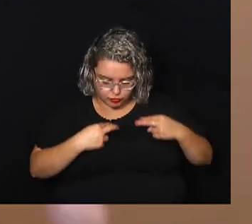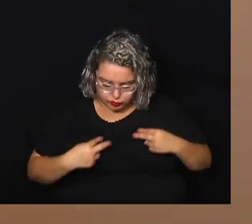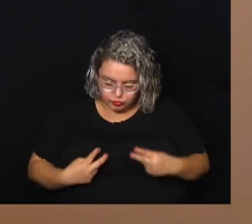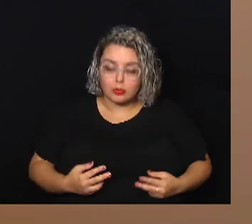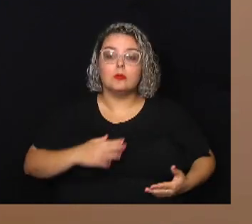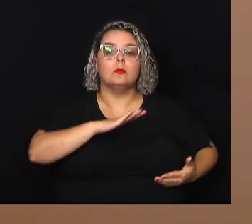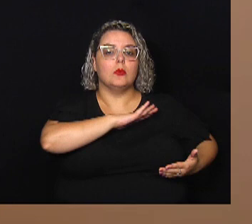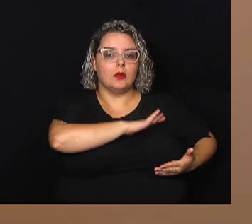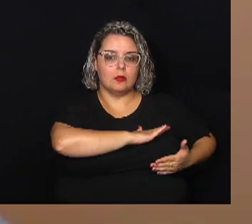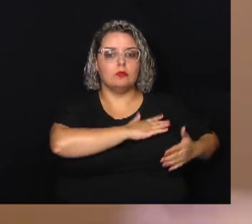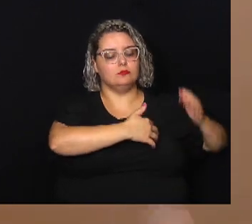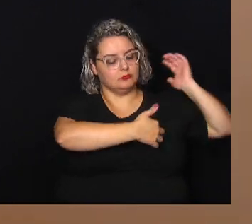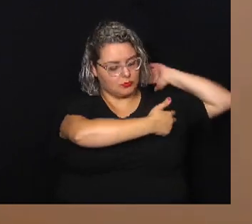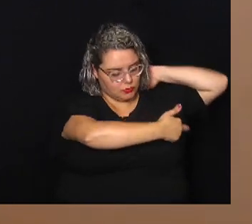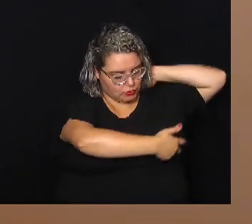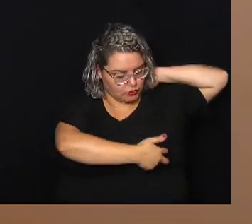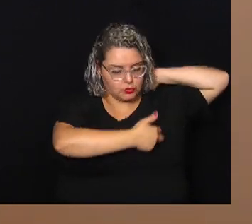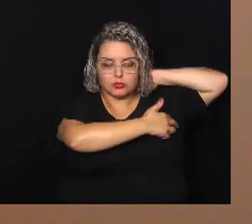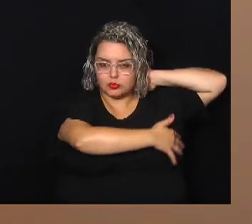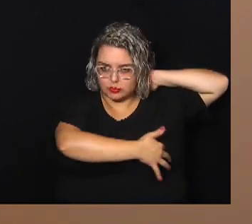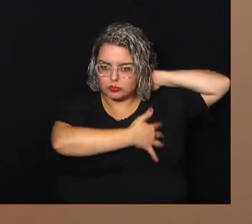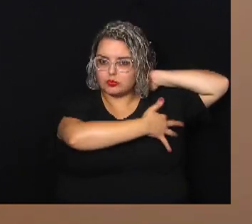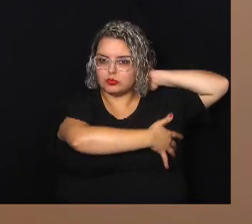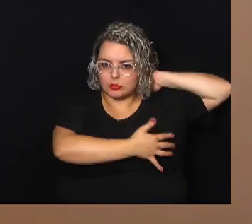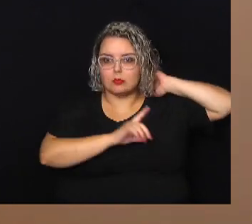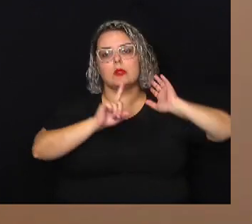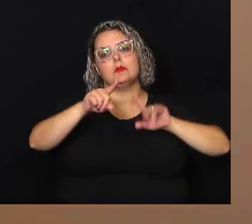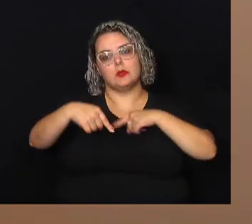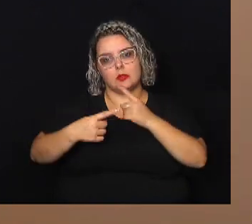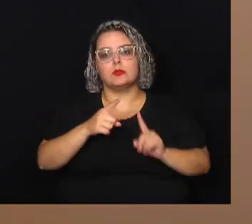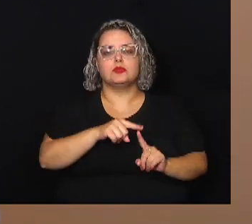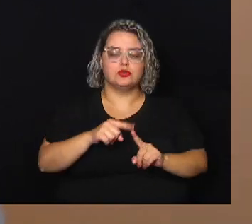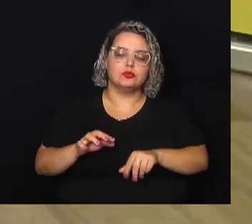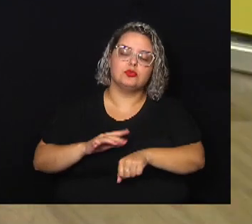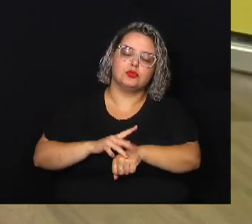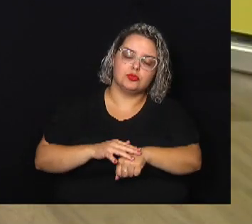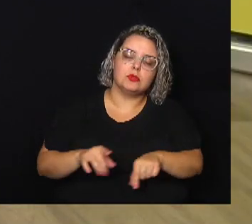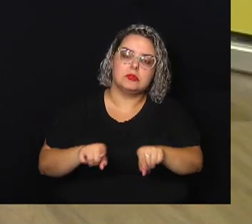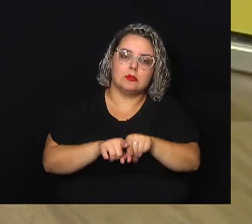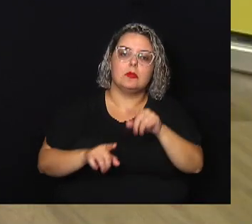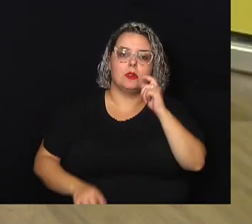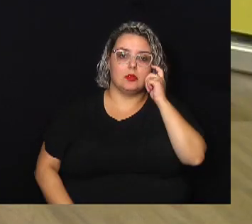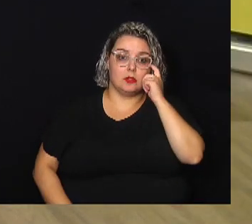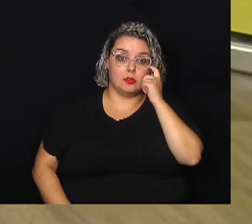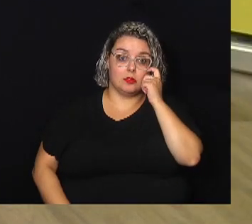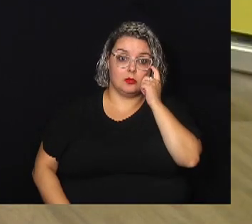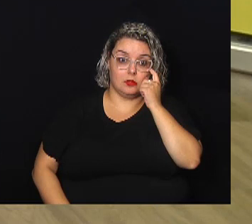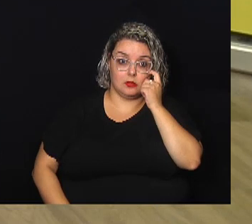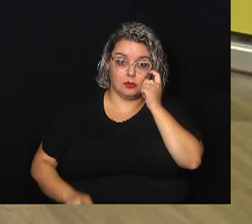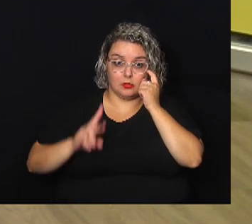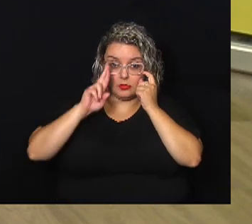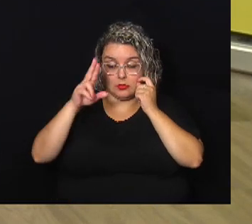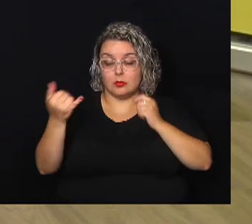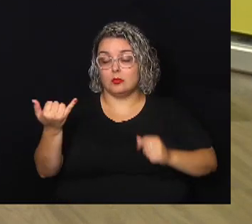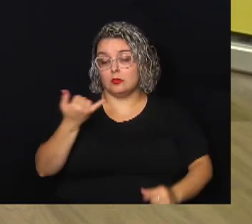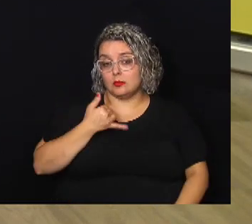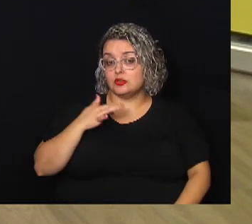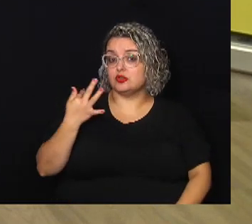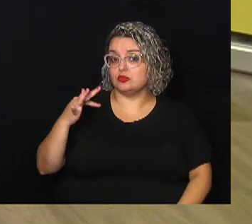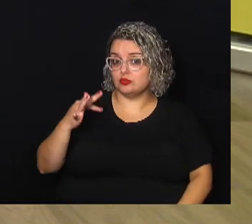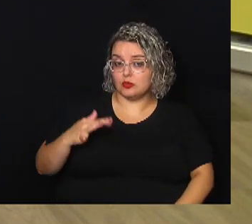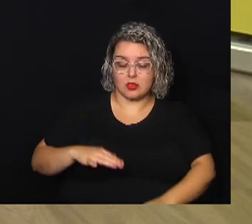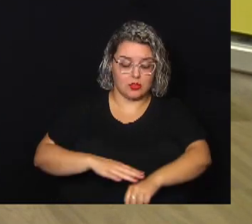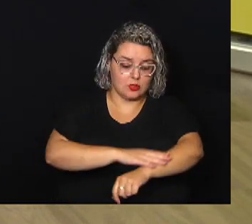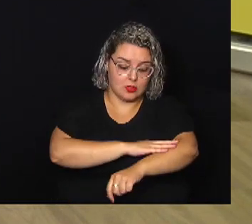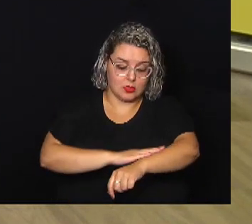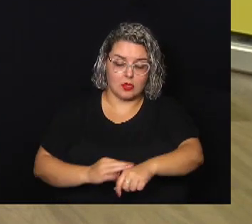mas também serve para os outros tipos de doença. Doutor, o senhor falou aí, né, de algumas lesões na pele, algumas